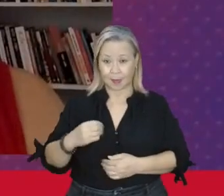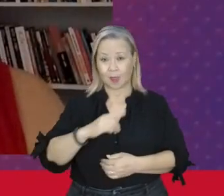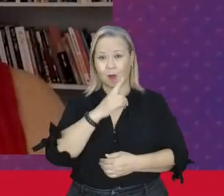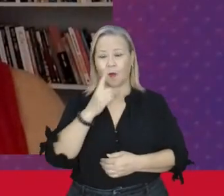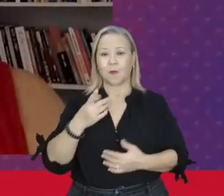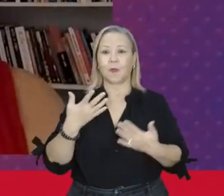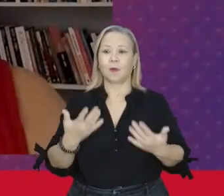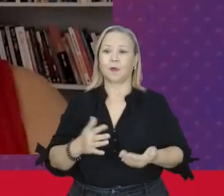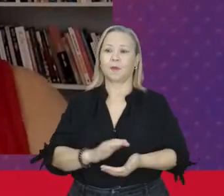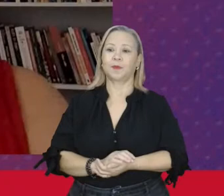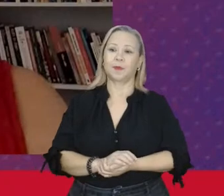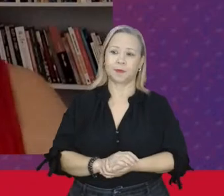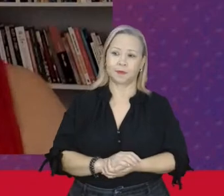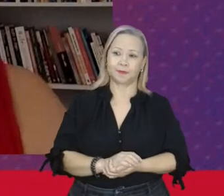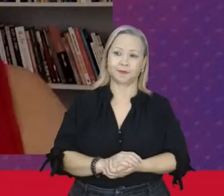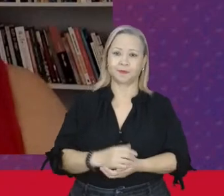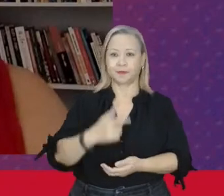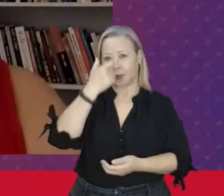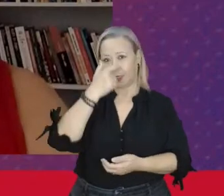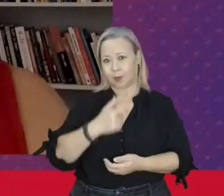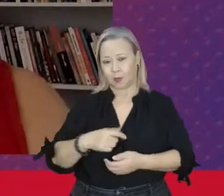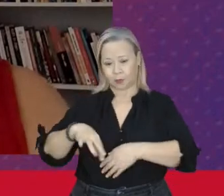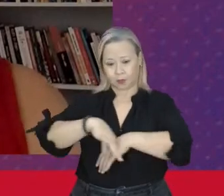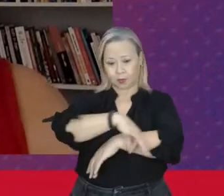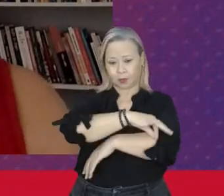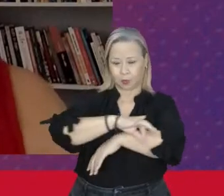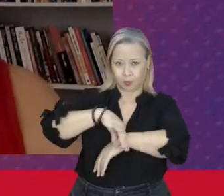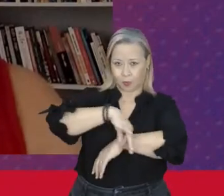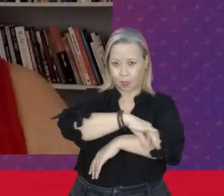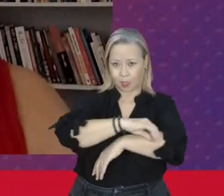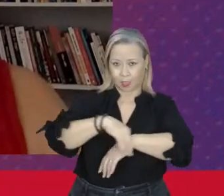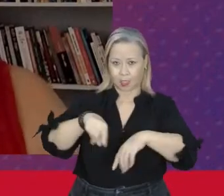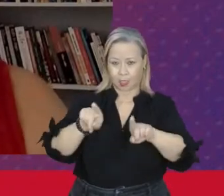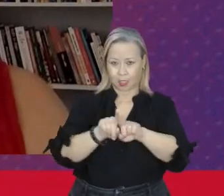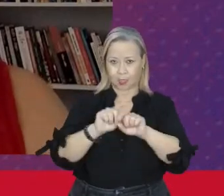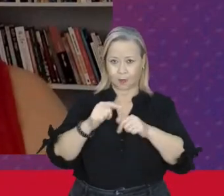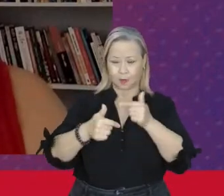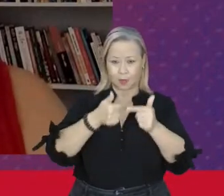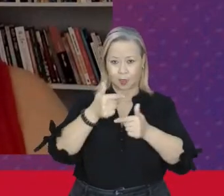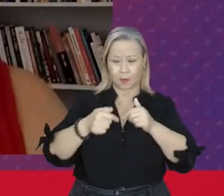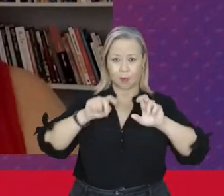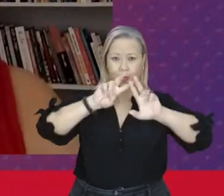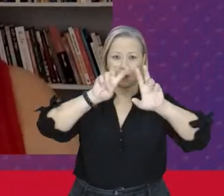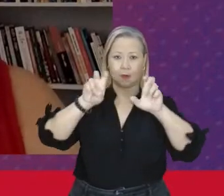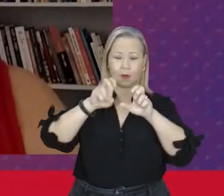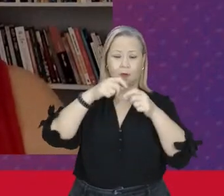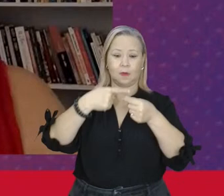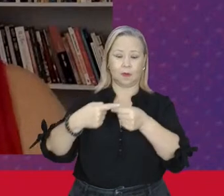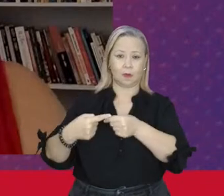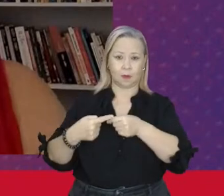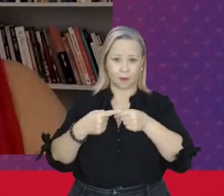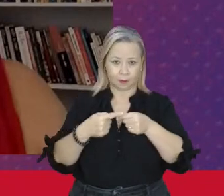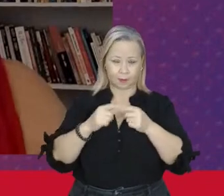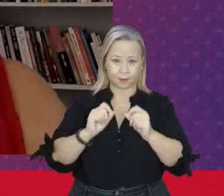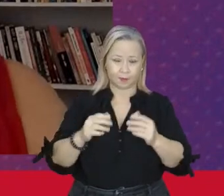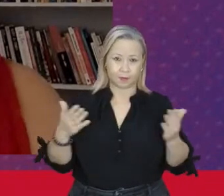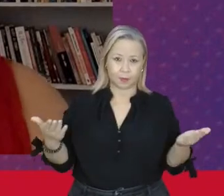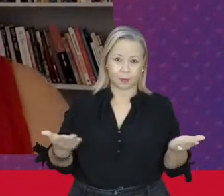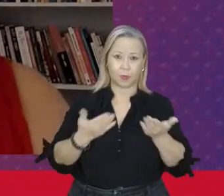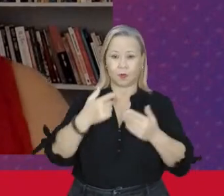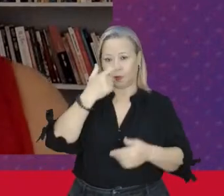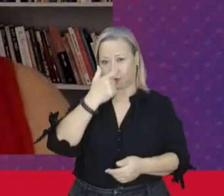Daniele Klintovitz, sou arquiteta urbanista, trabalho com as questões da cidade. Atualmente